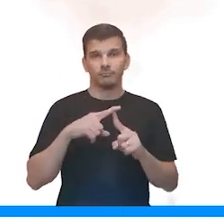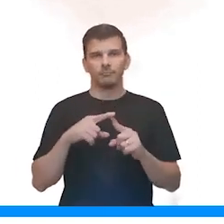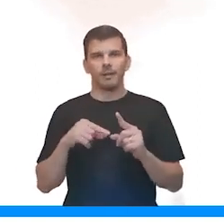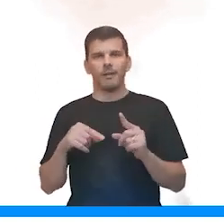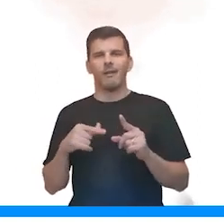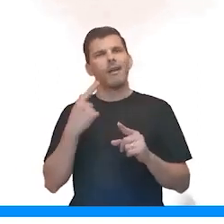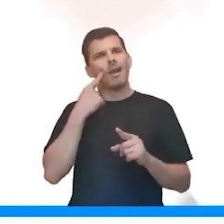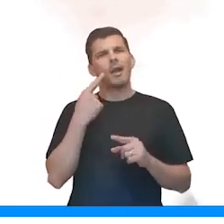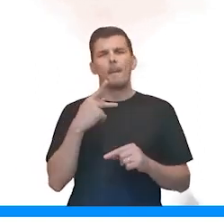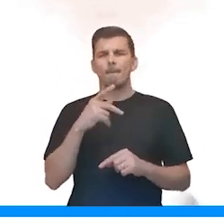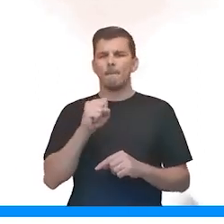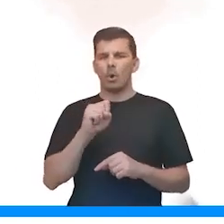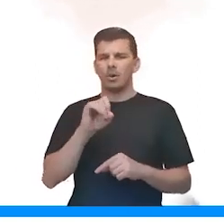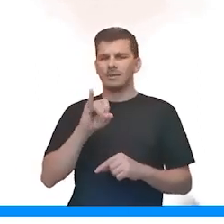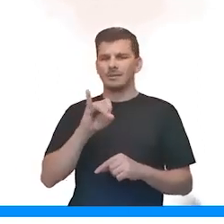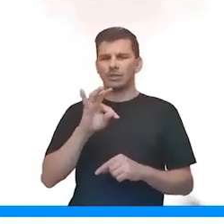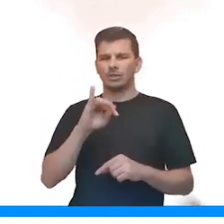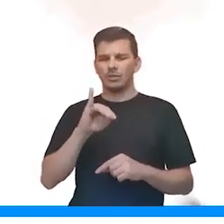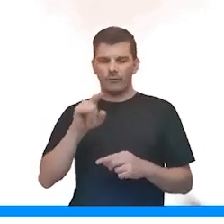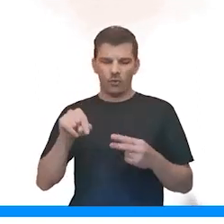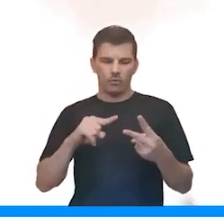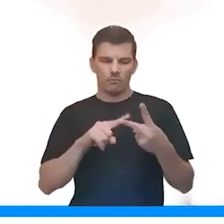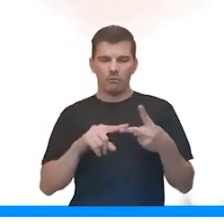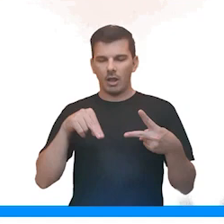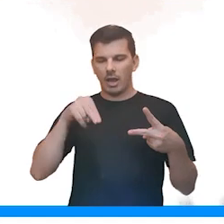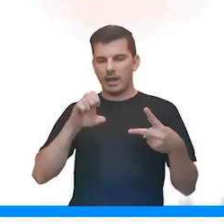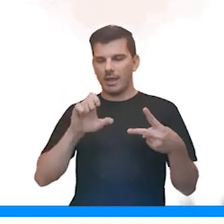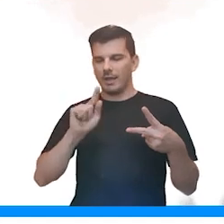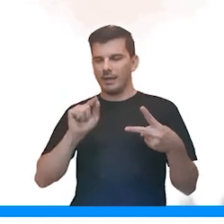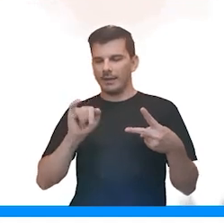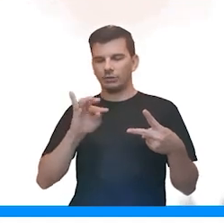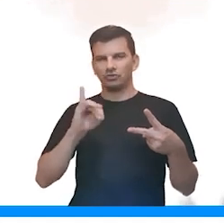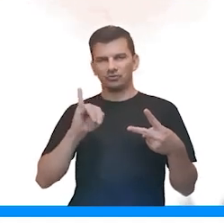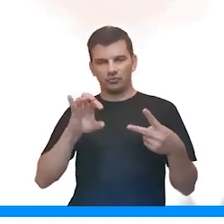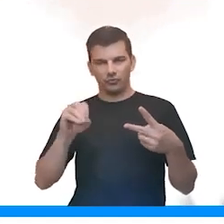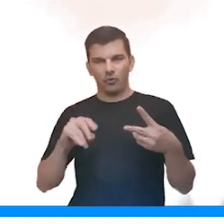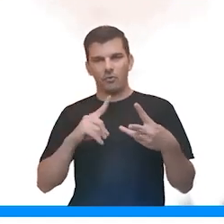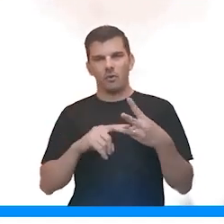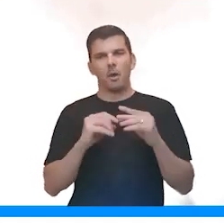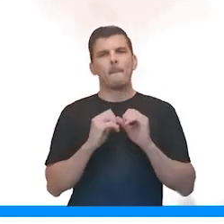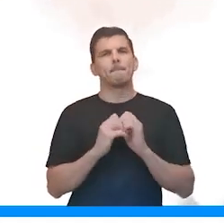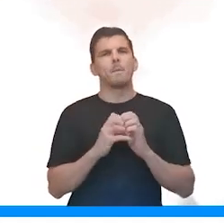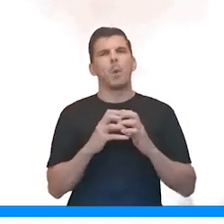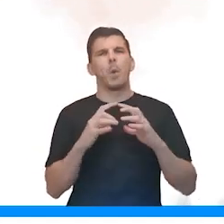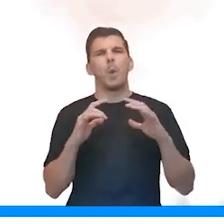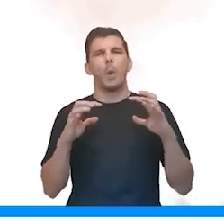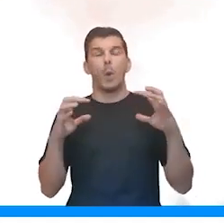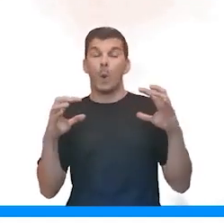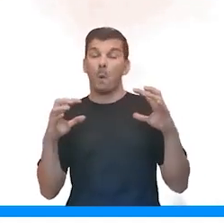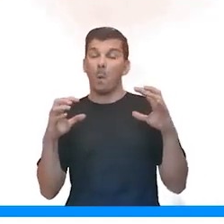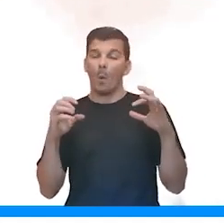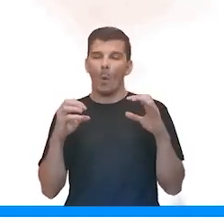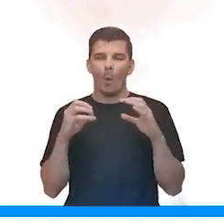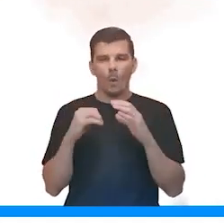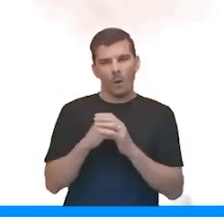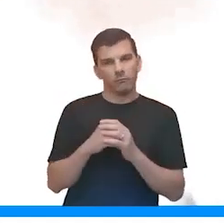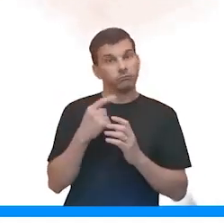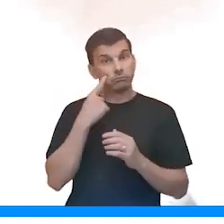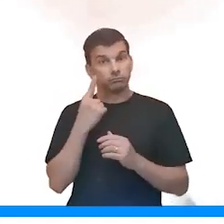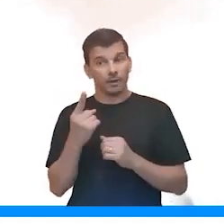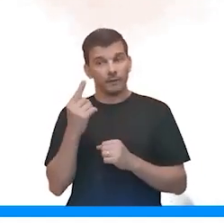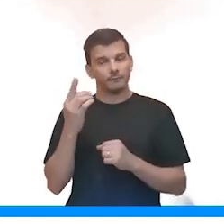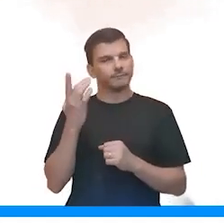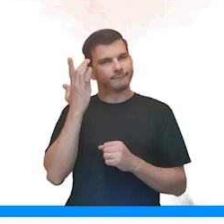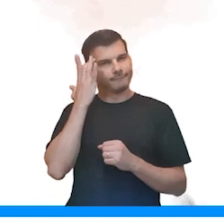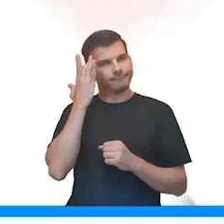galera, dois tipos de trabalho. O trabalho positivo e o trabalho negativo. Tá bom? Quando o gás realiza trabalho, o gás ele expande. Uau! O gás